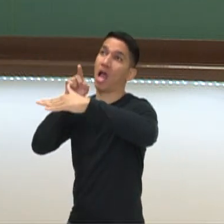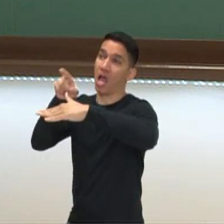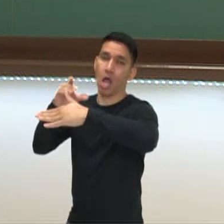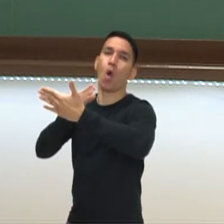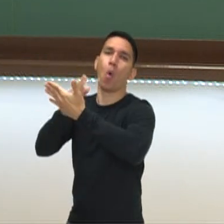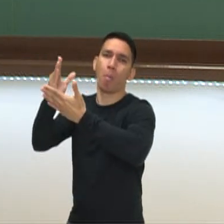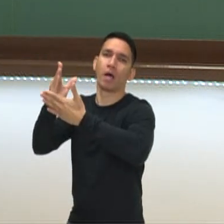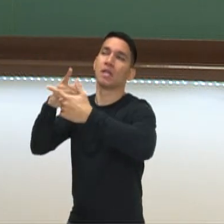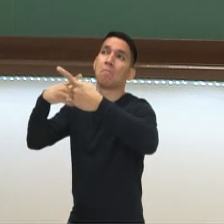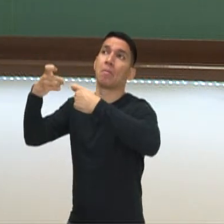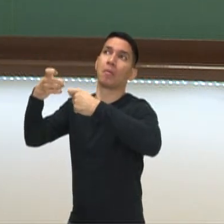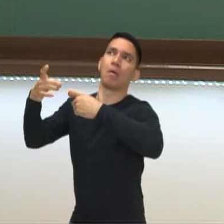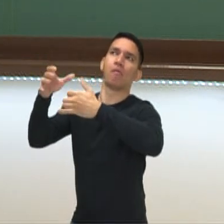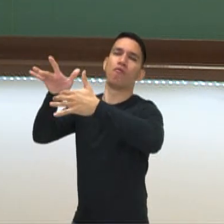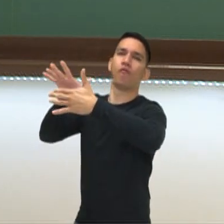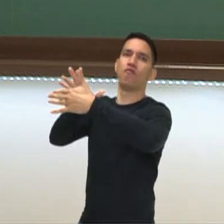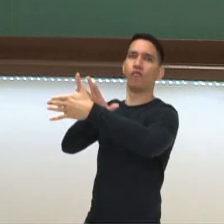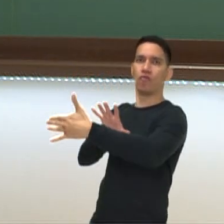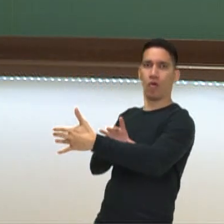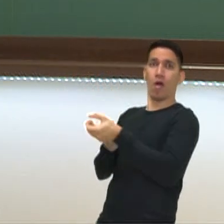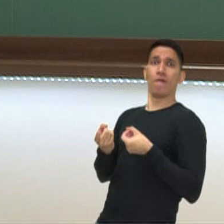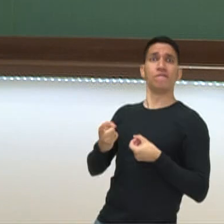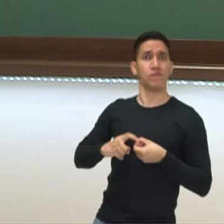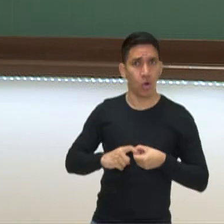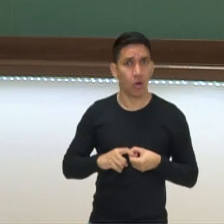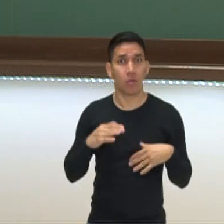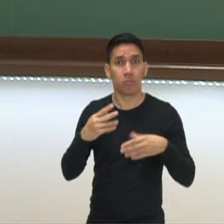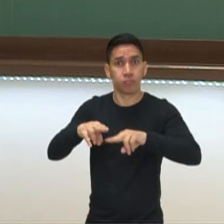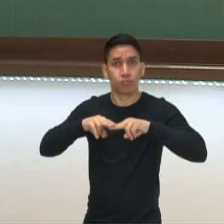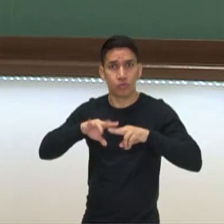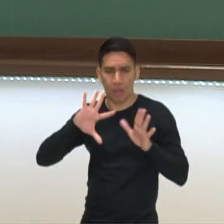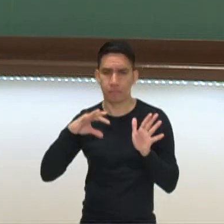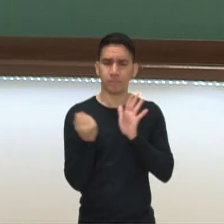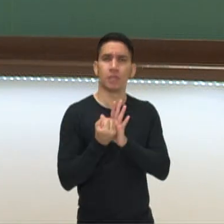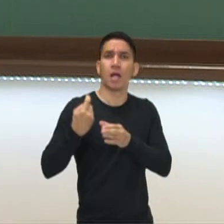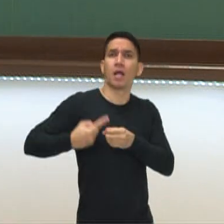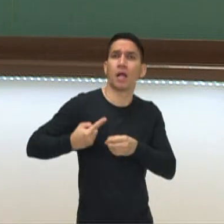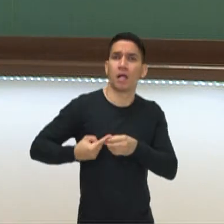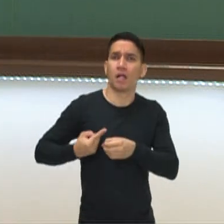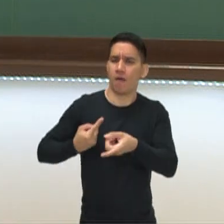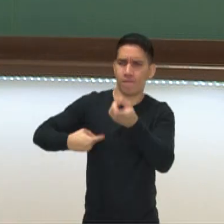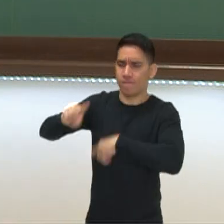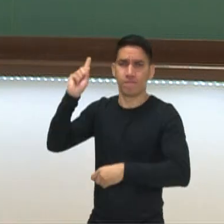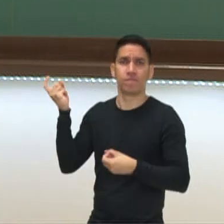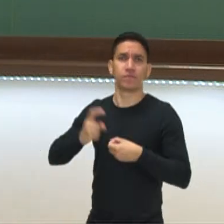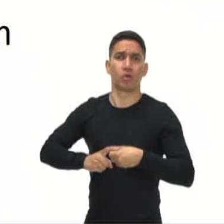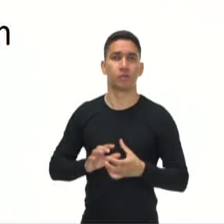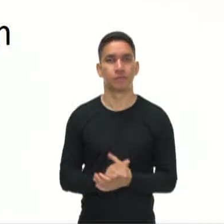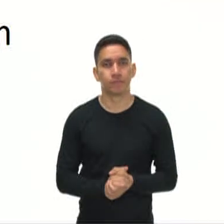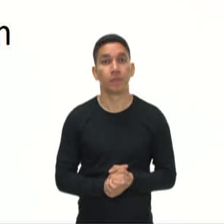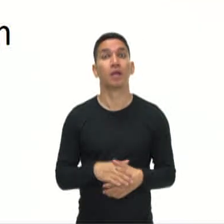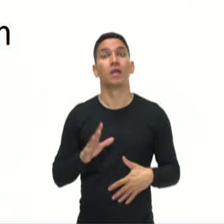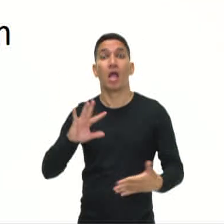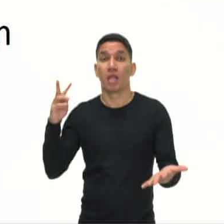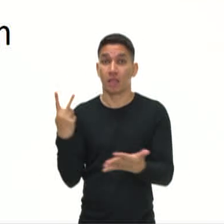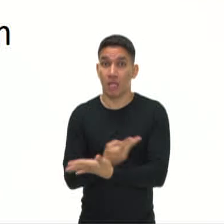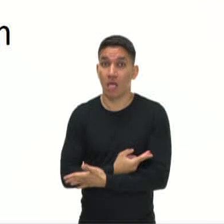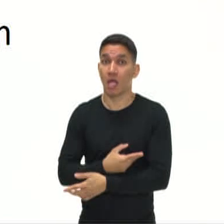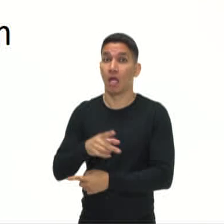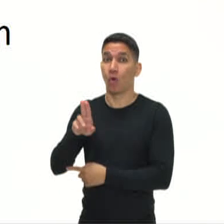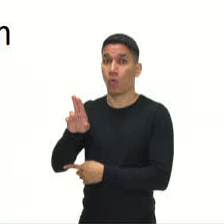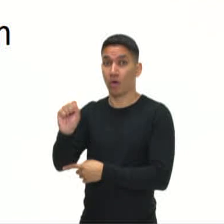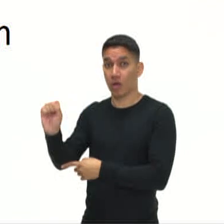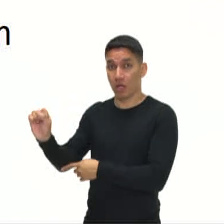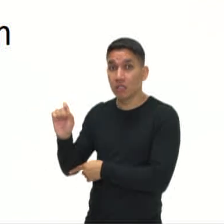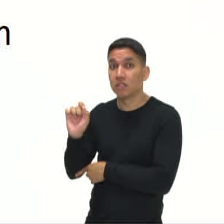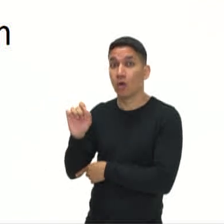guerra de recuo, uma guerra de defesa. Então, Stalingrado foi um marco, uma reviravolta para a guerra. Depois dessa vitória, os soviéticos